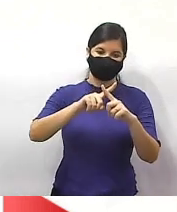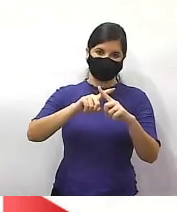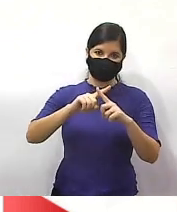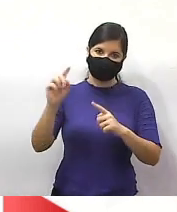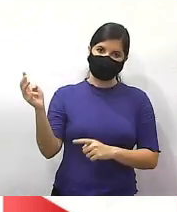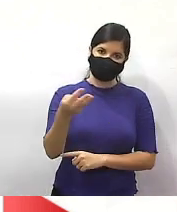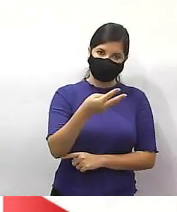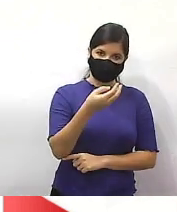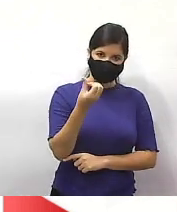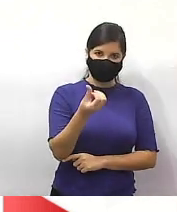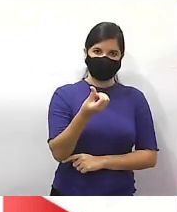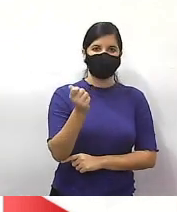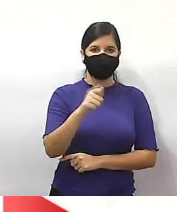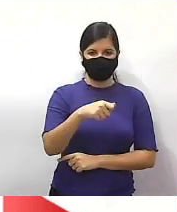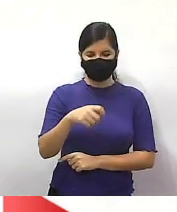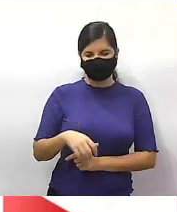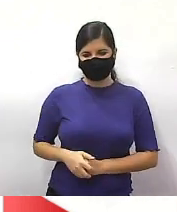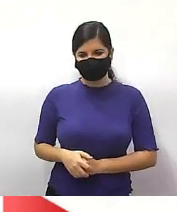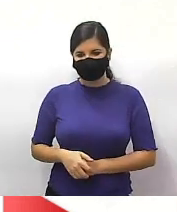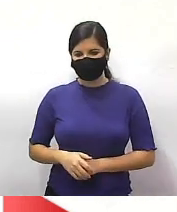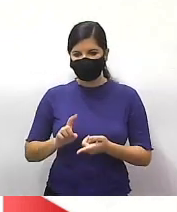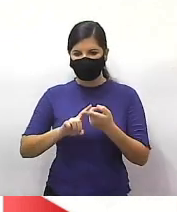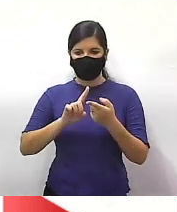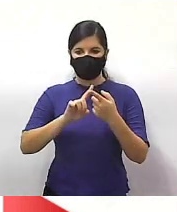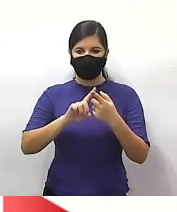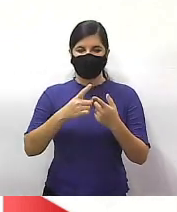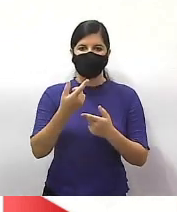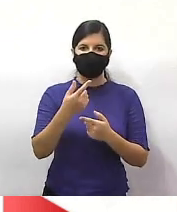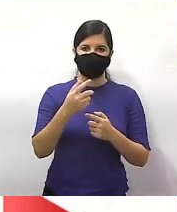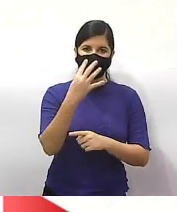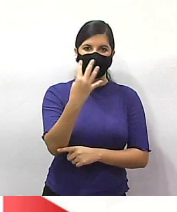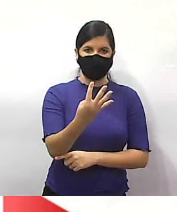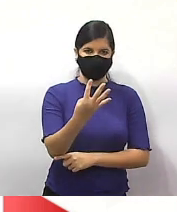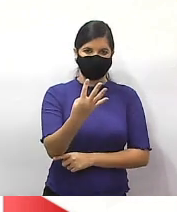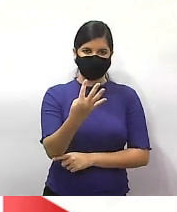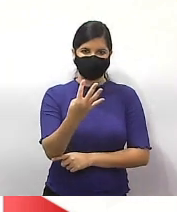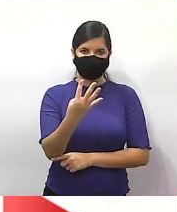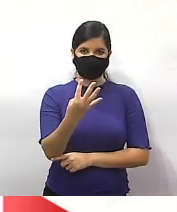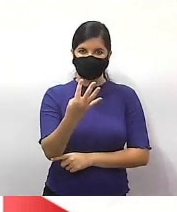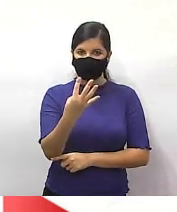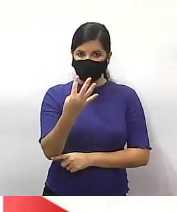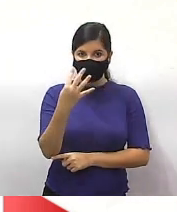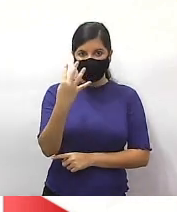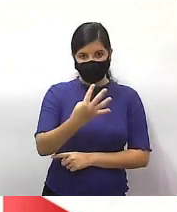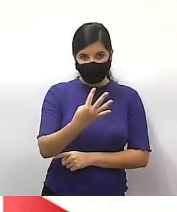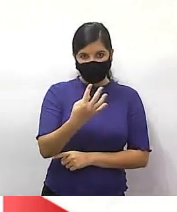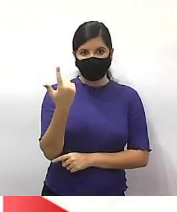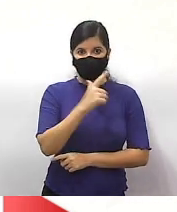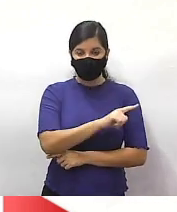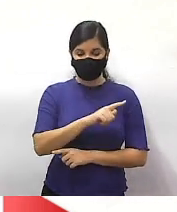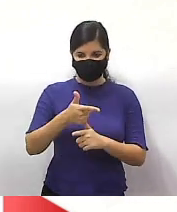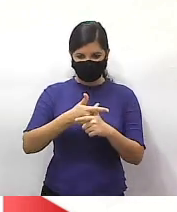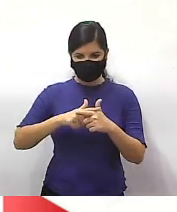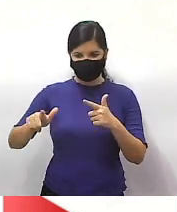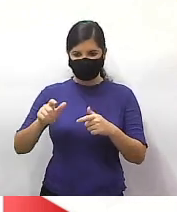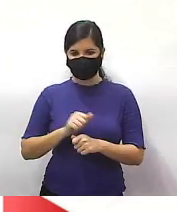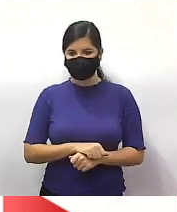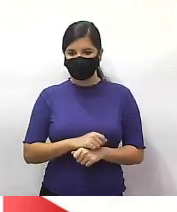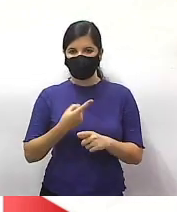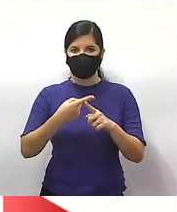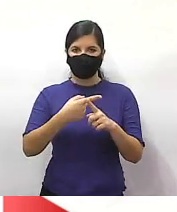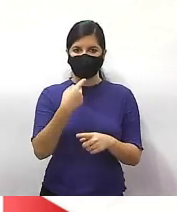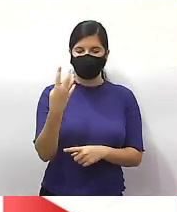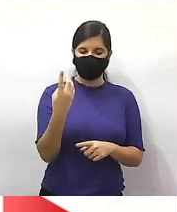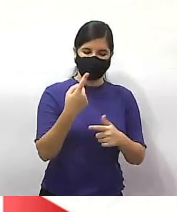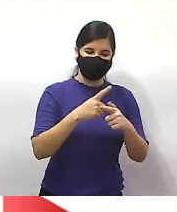ele também é divisível por 3. É também por 4, ok? é também por 4, tá bom? Porque é múltiplo